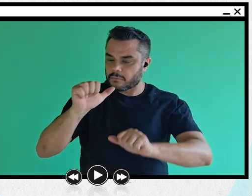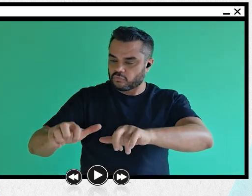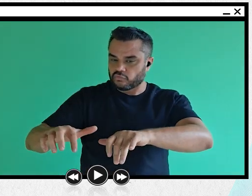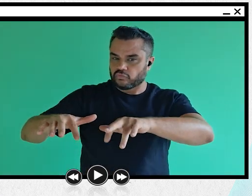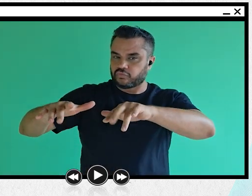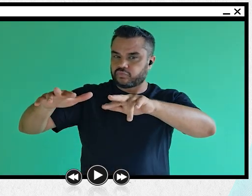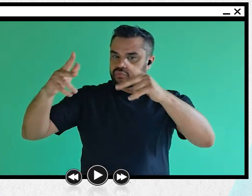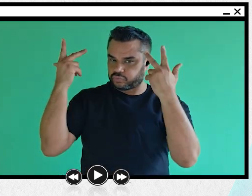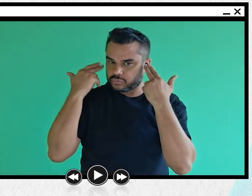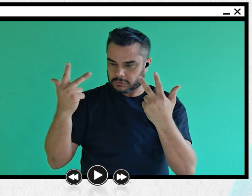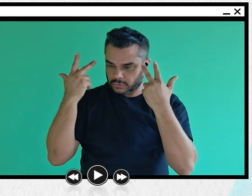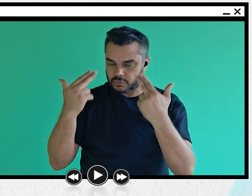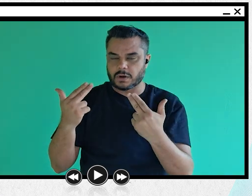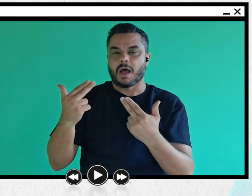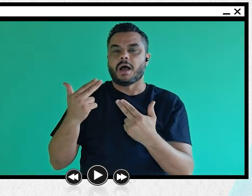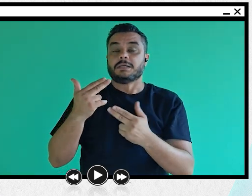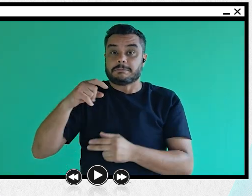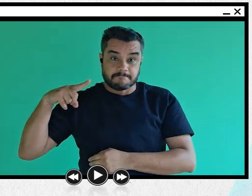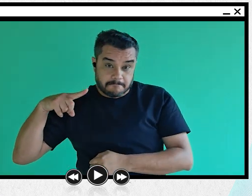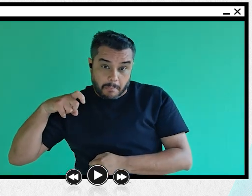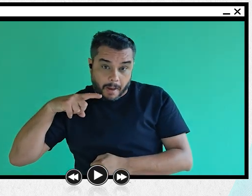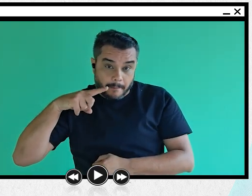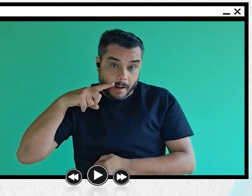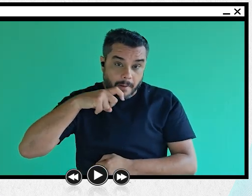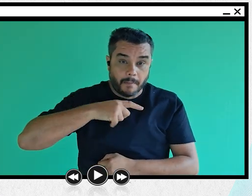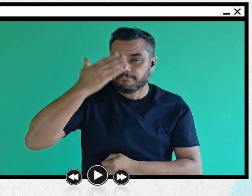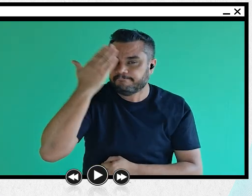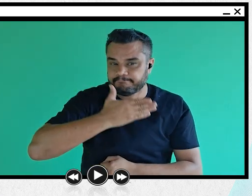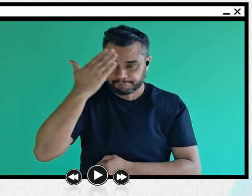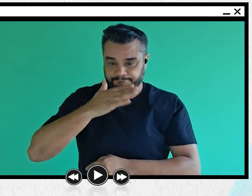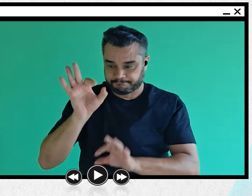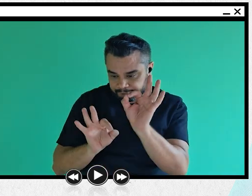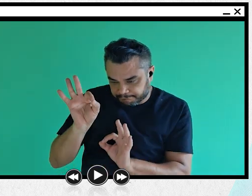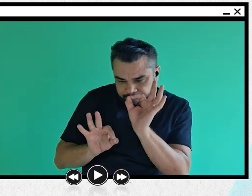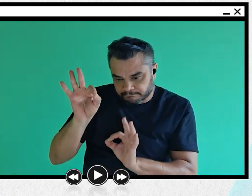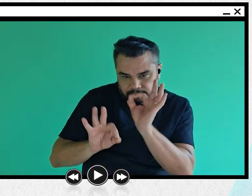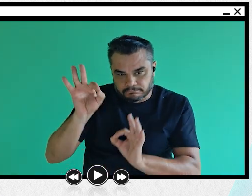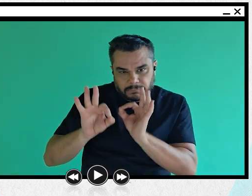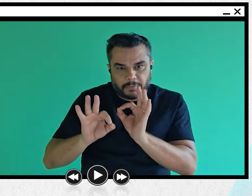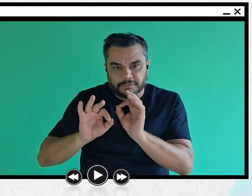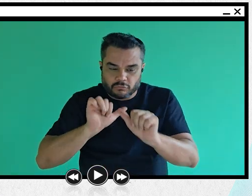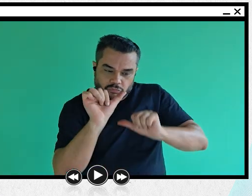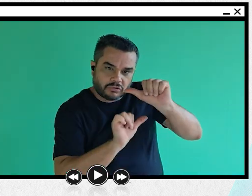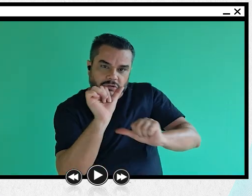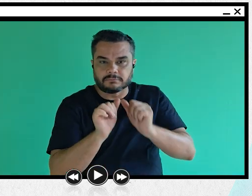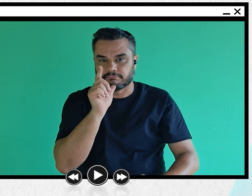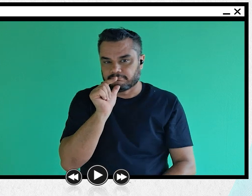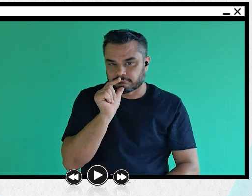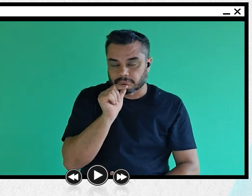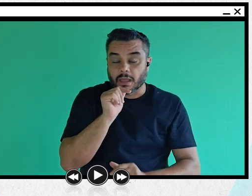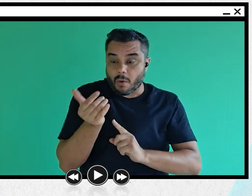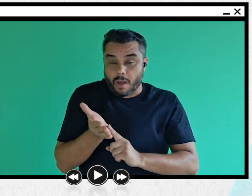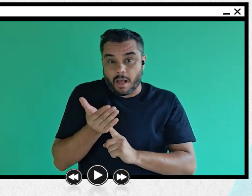naturais de plantas e micro-organismos trabalhando para fazer a descontaminação do corpo d'água, que é, né, muito interessante. É